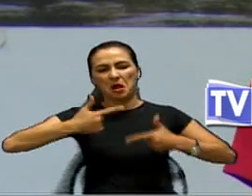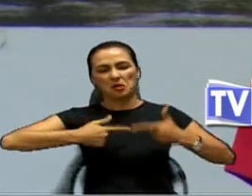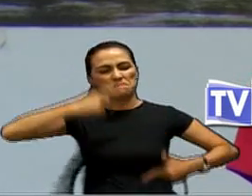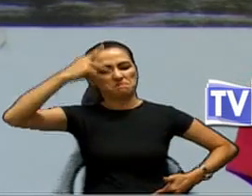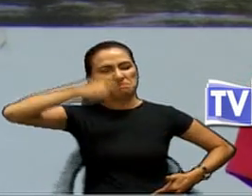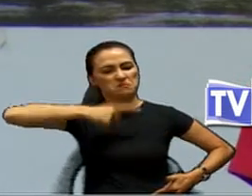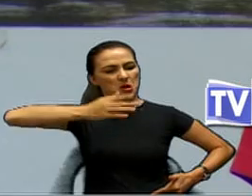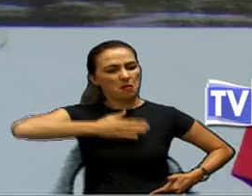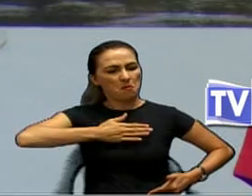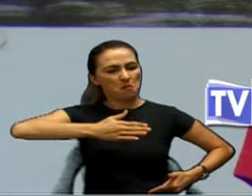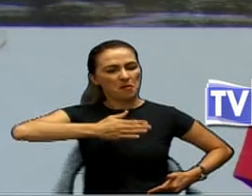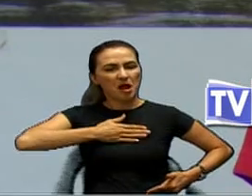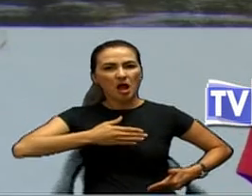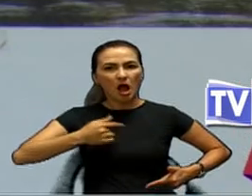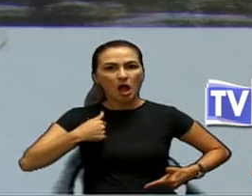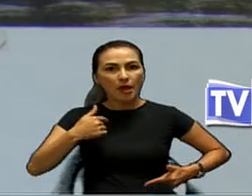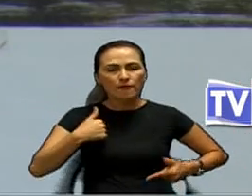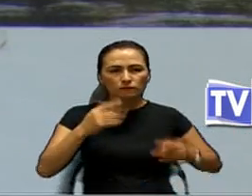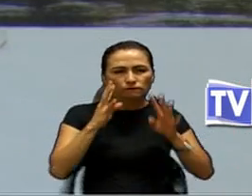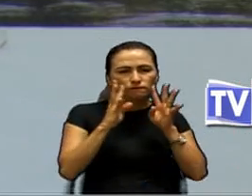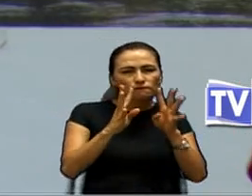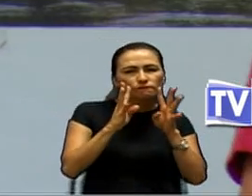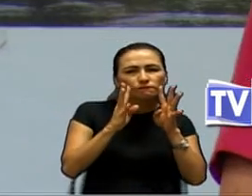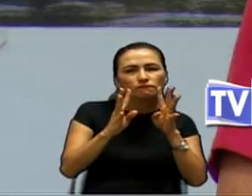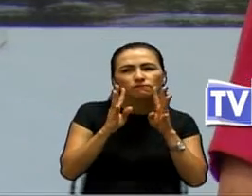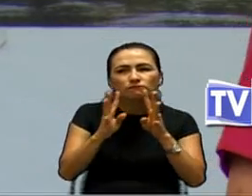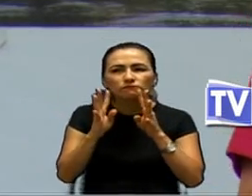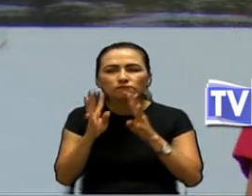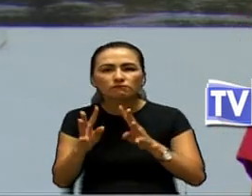capacitada chegue ao poder